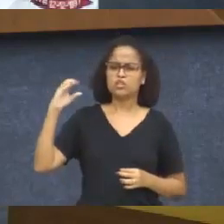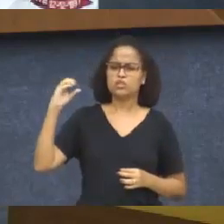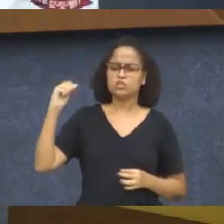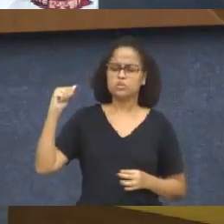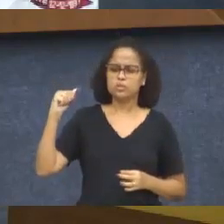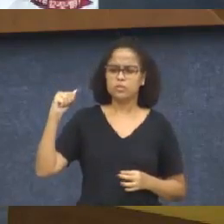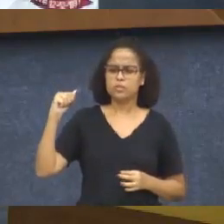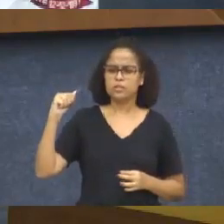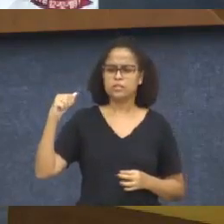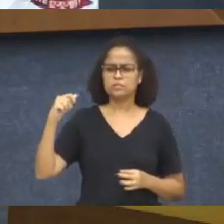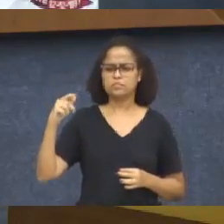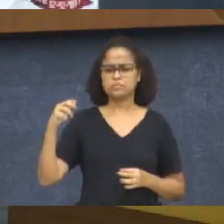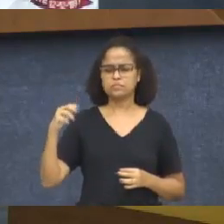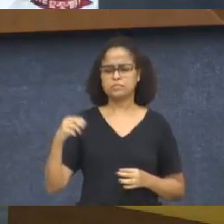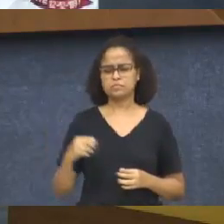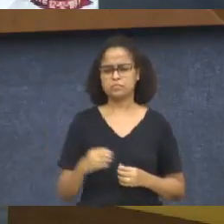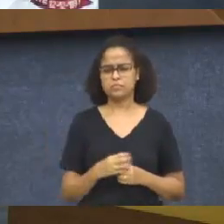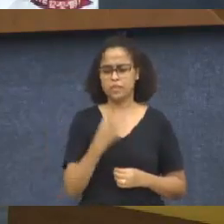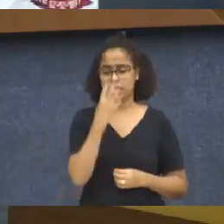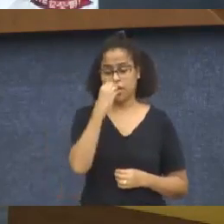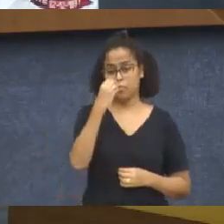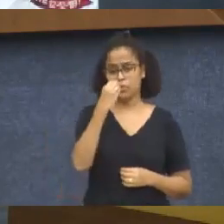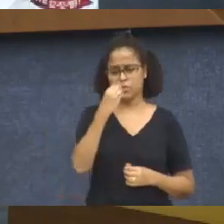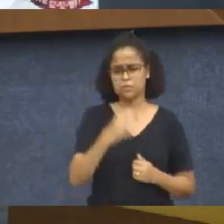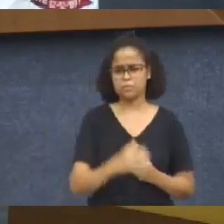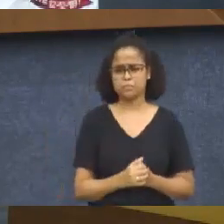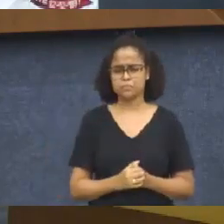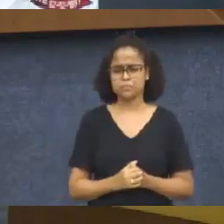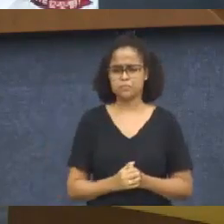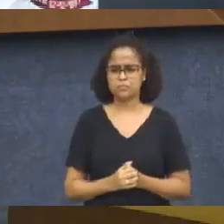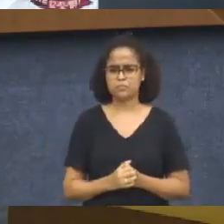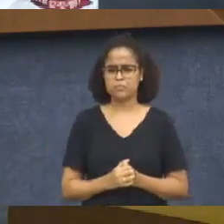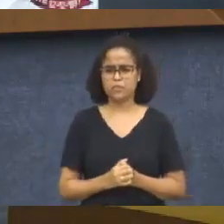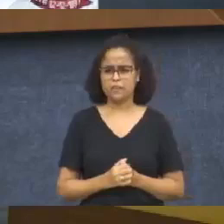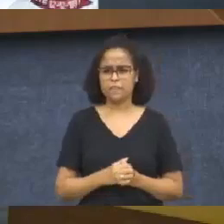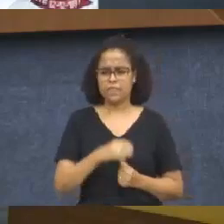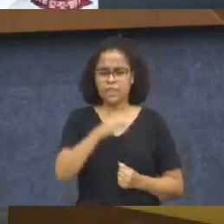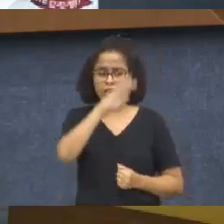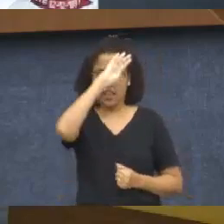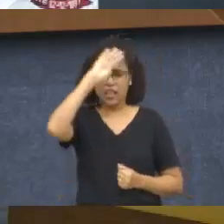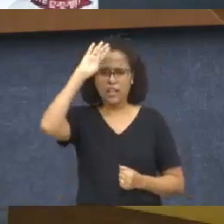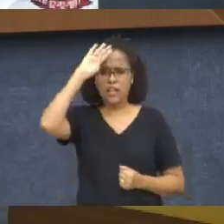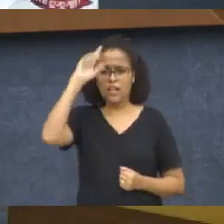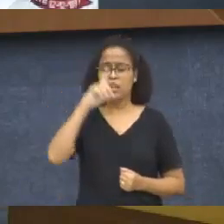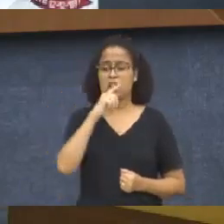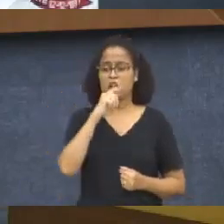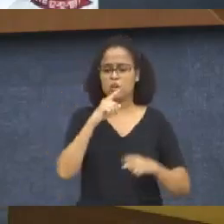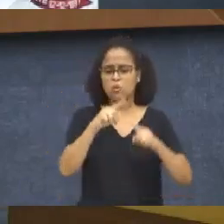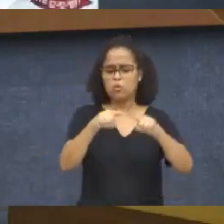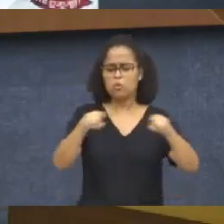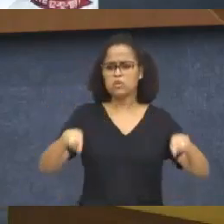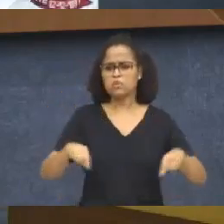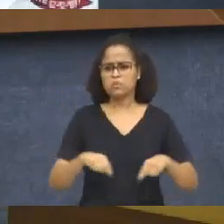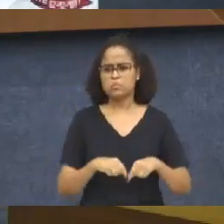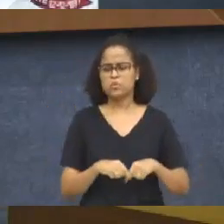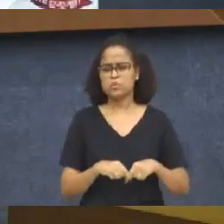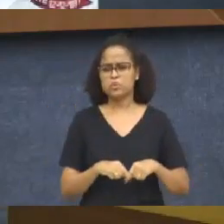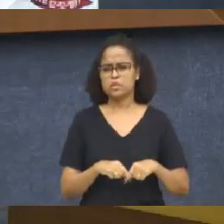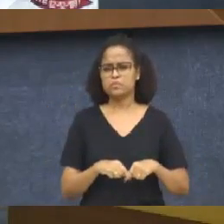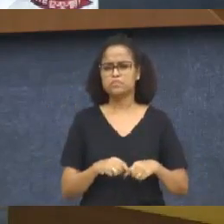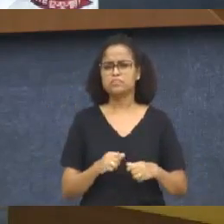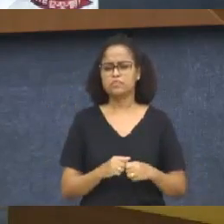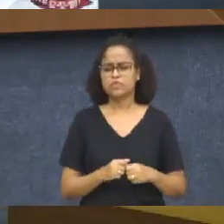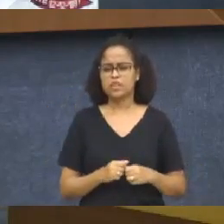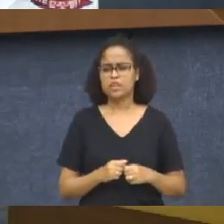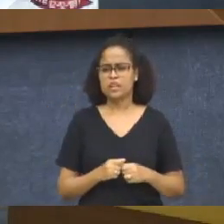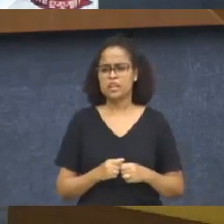esse movimento. A nossa Lagoa da Pampulha está chegando aos seus 80 anos. Na verdade, na terça-feira é o